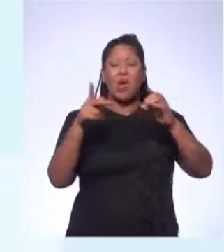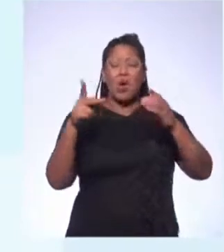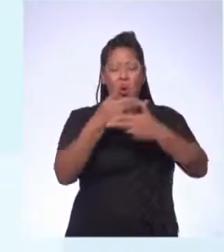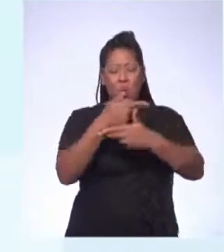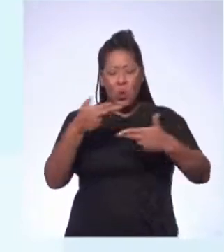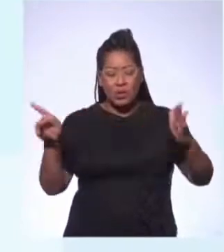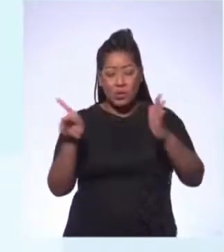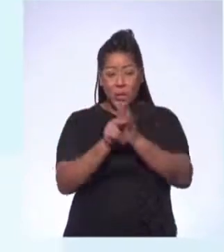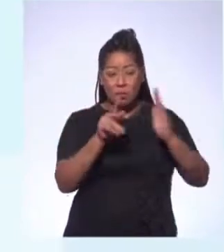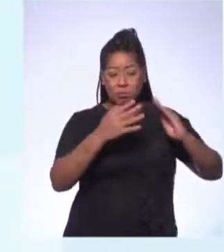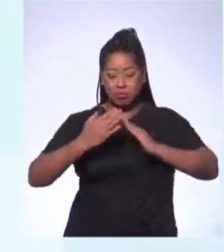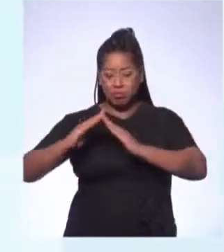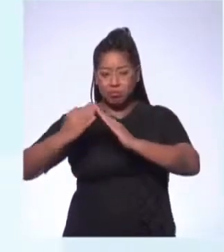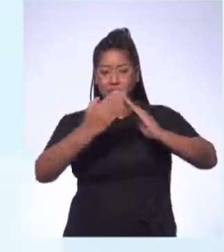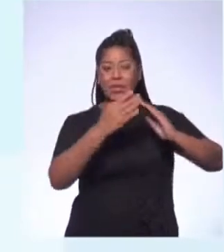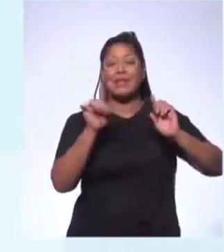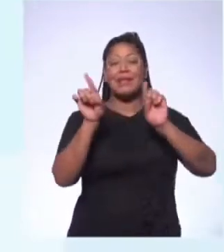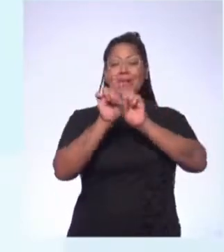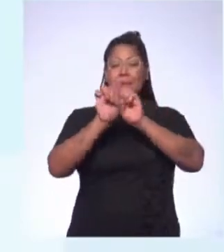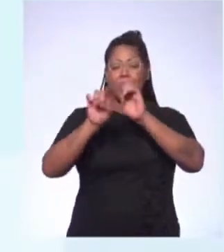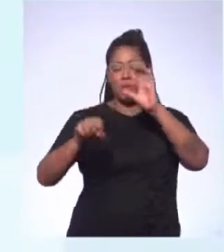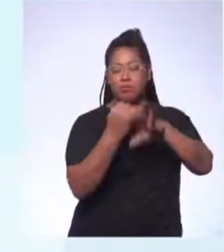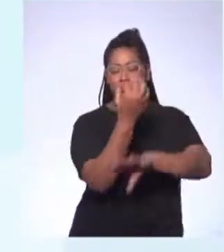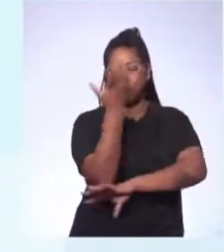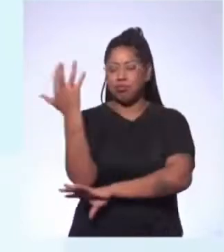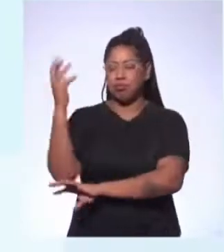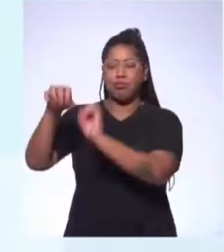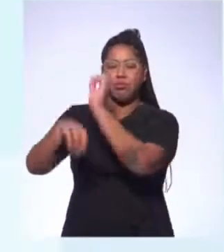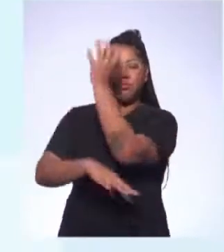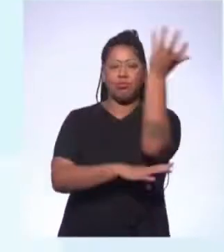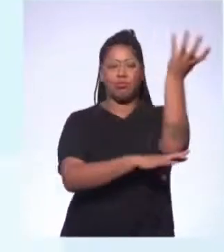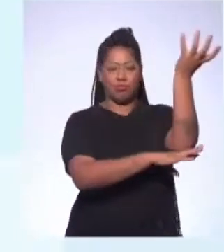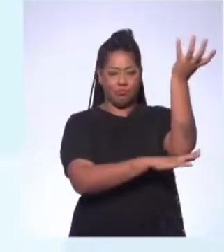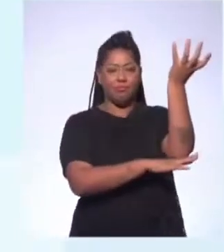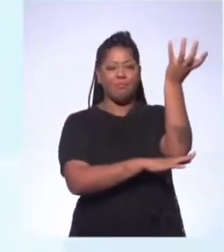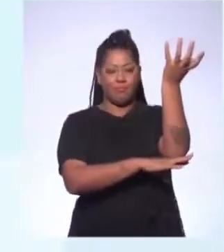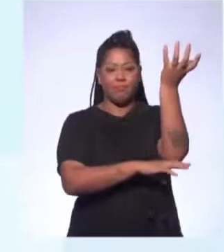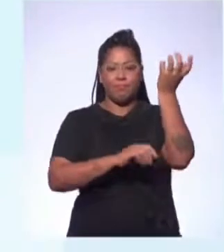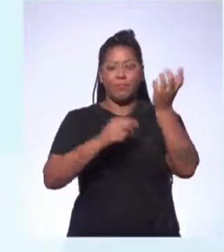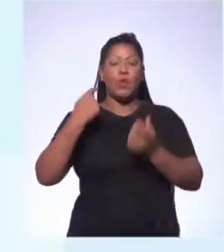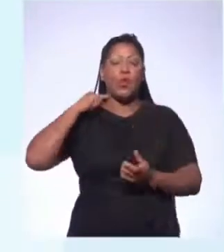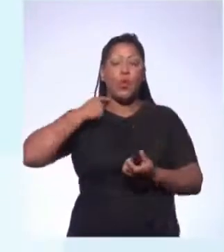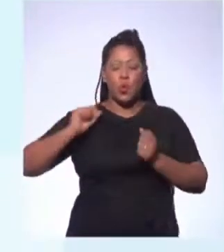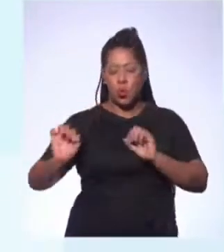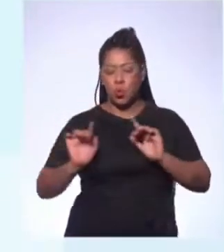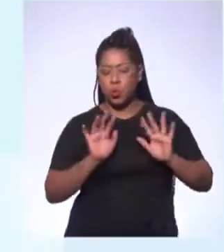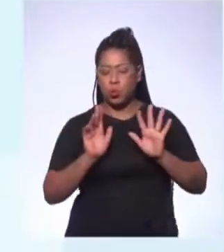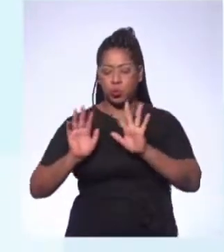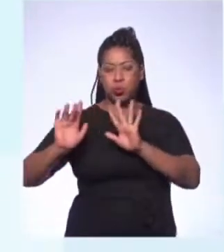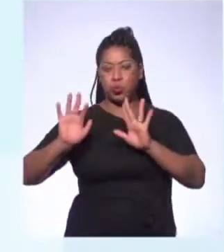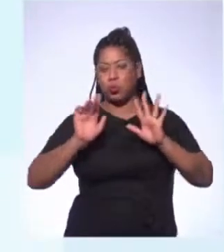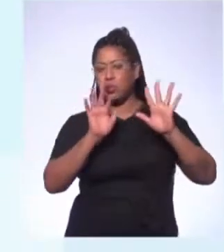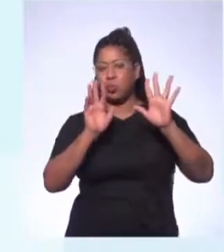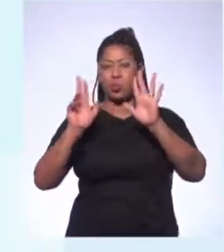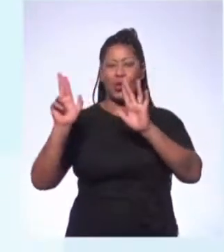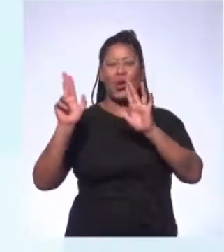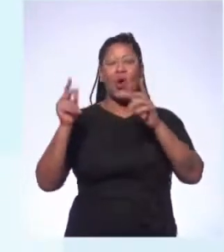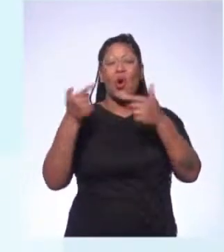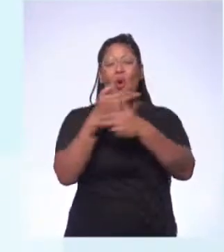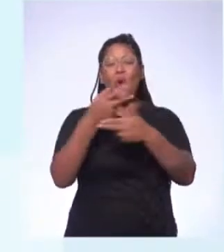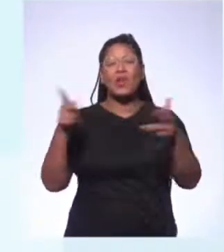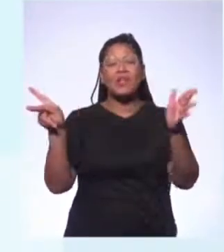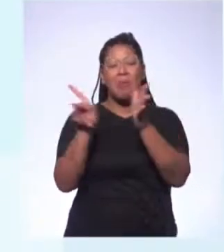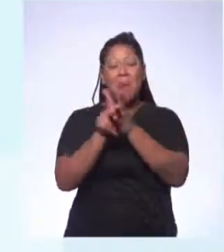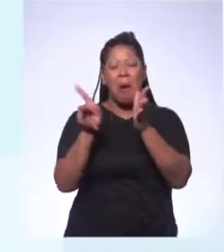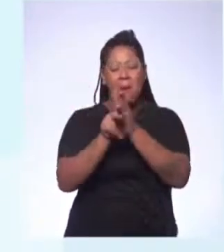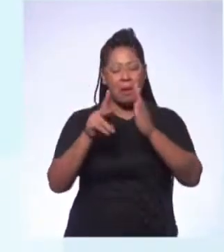e agropecuários, perturbação da biosfera pela produção, pelo uso de descartes de materiais e